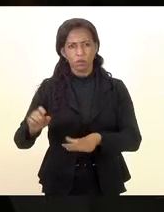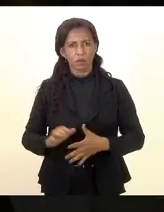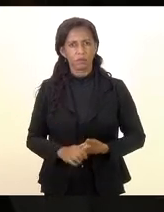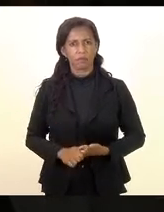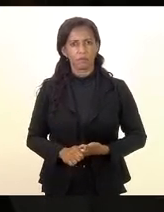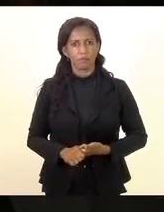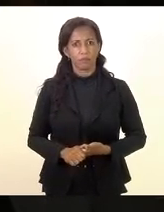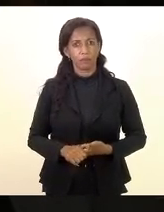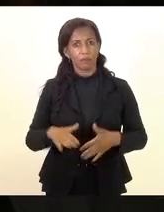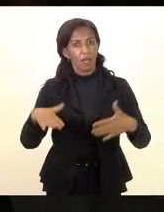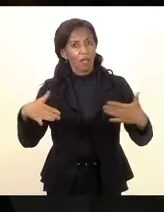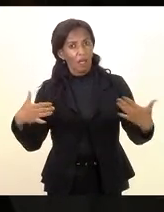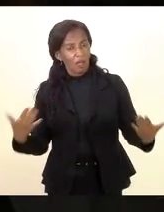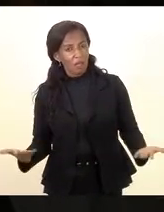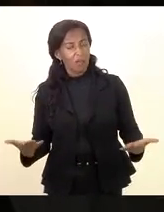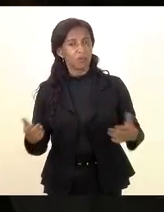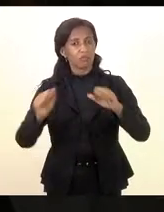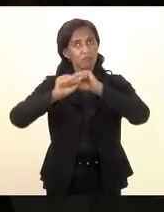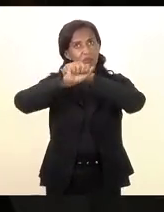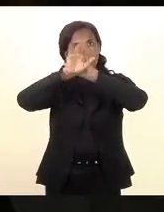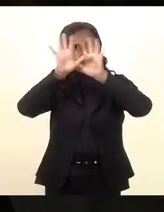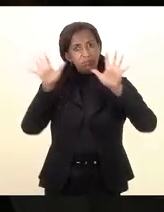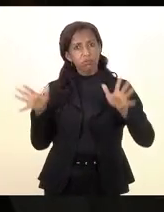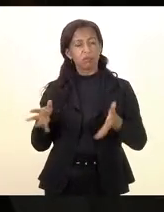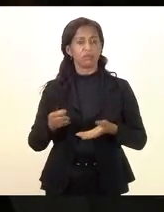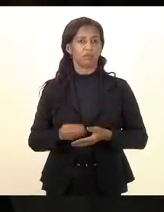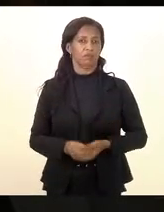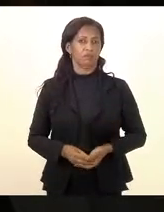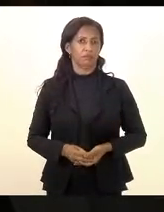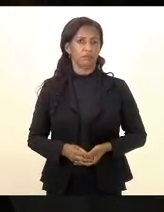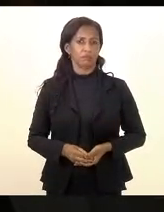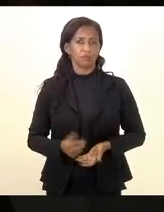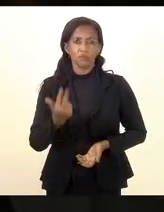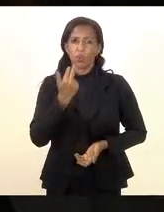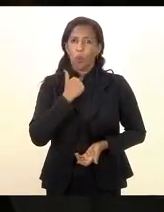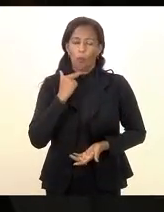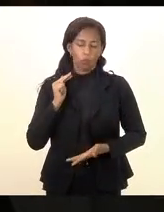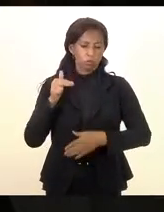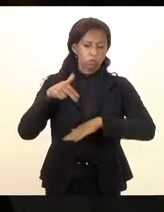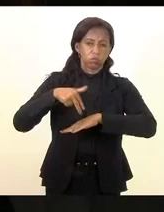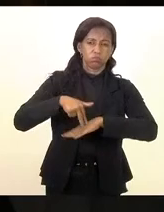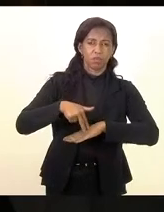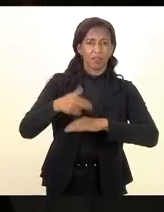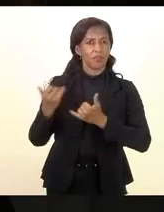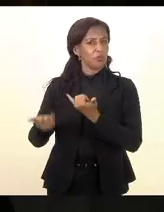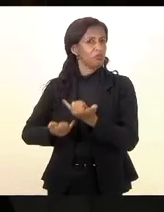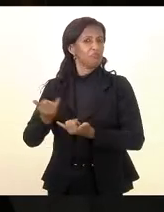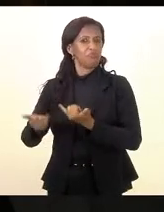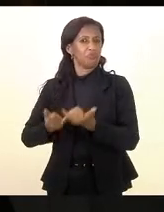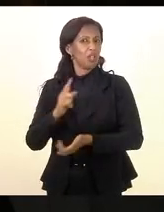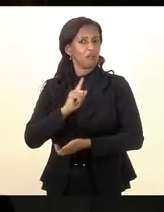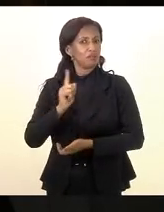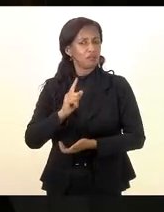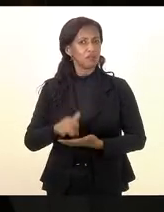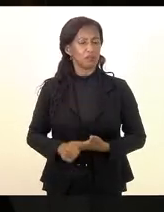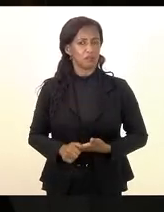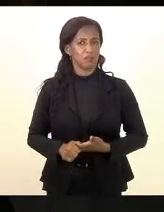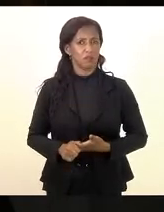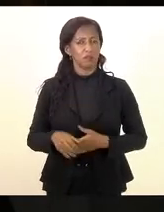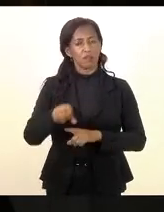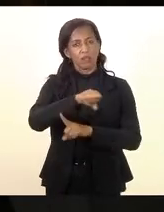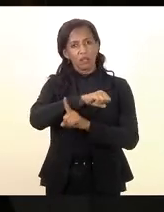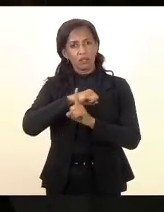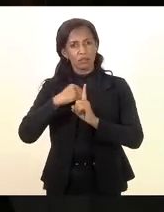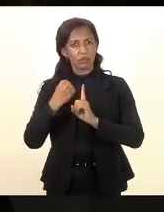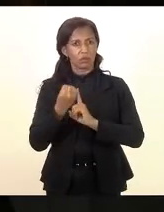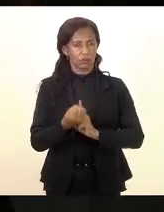é isso que a gente tem que deixar claro não estamos aqui de brincadeira a sociedade